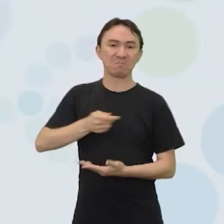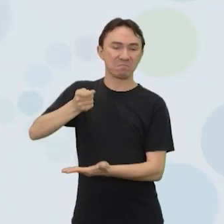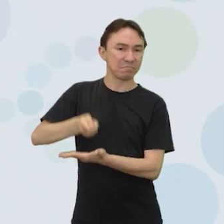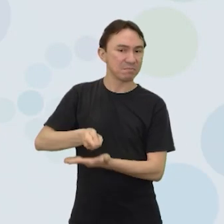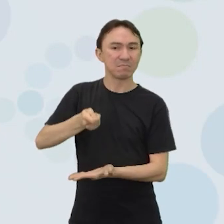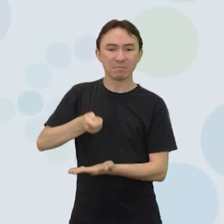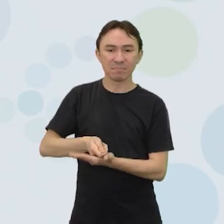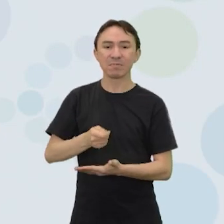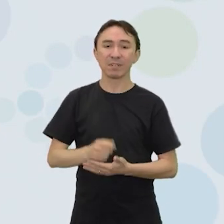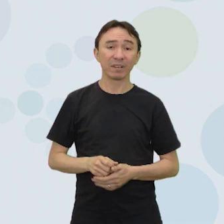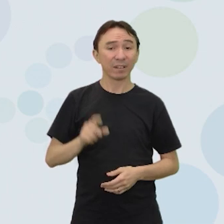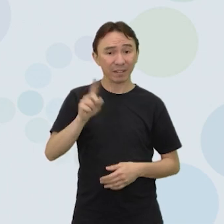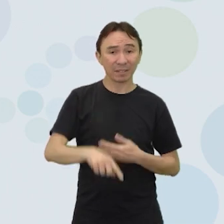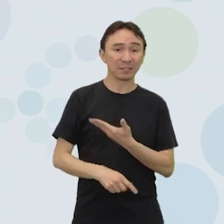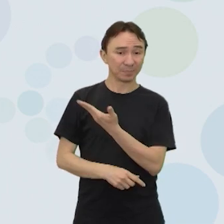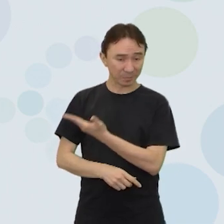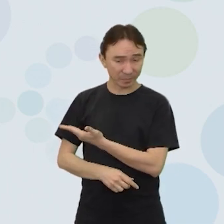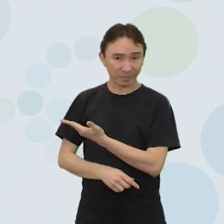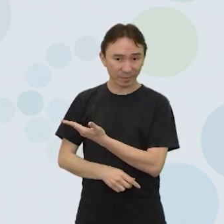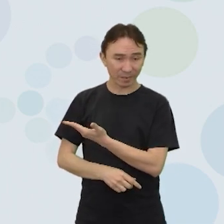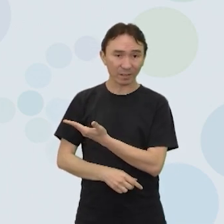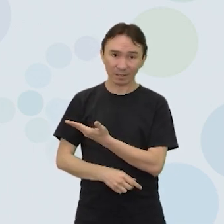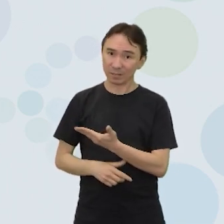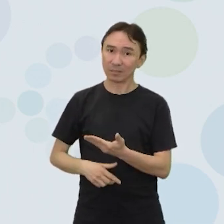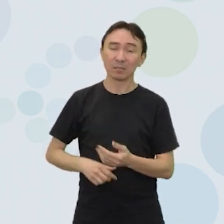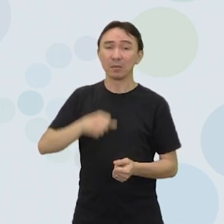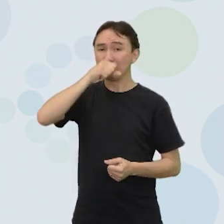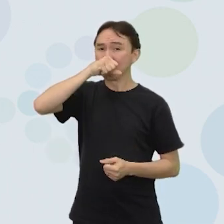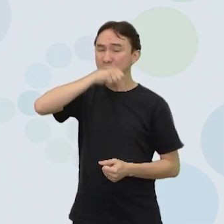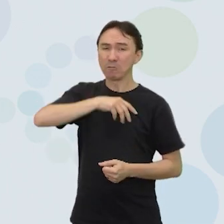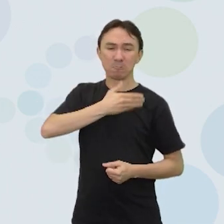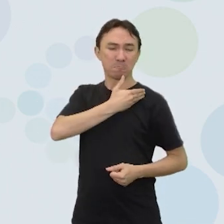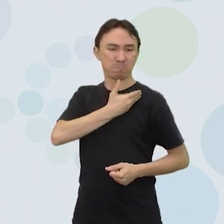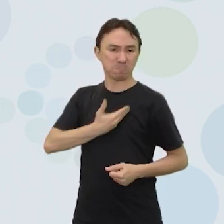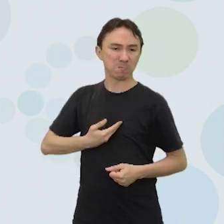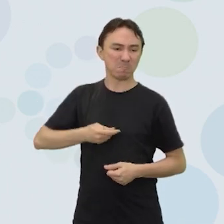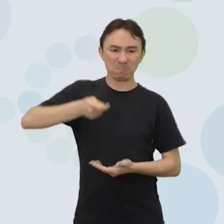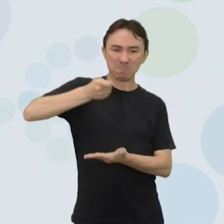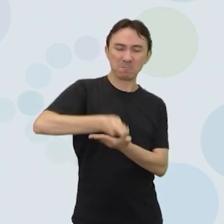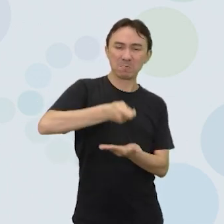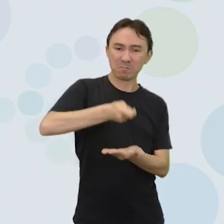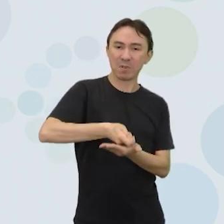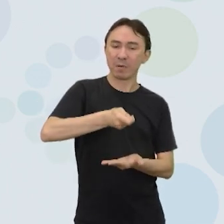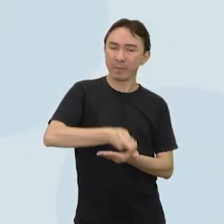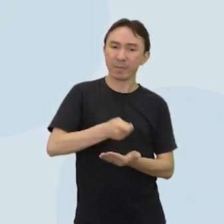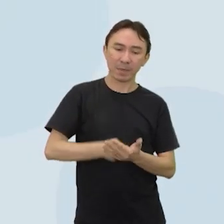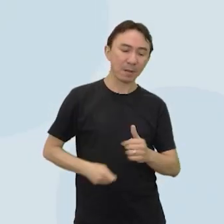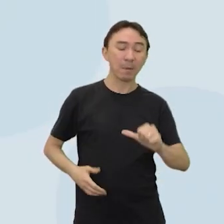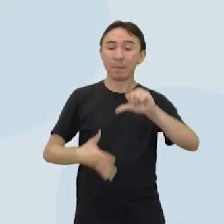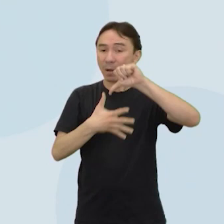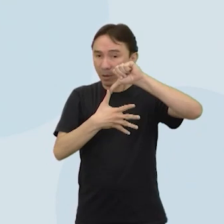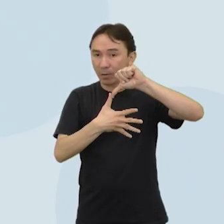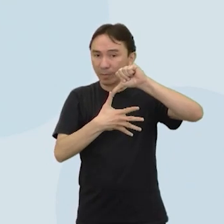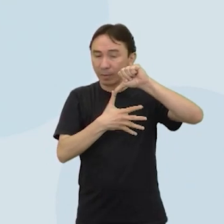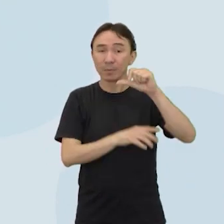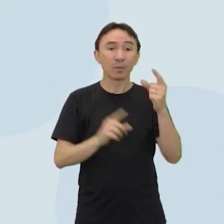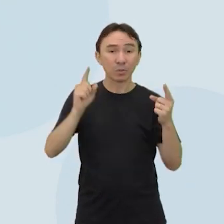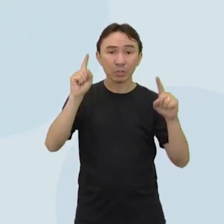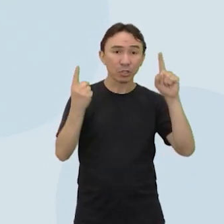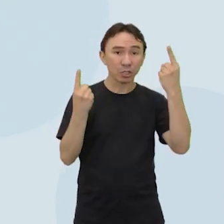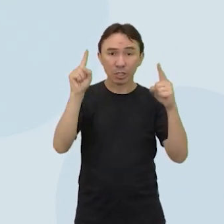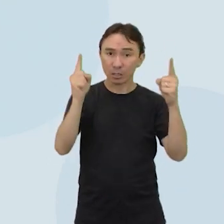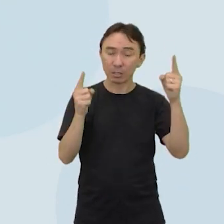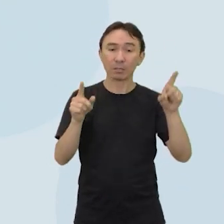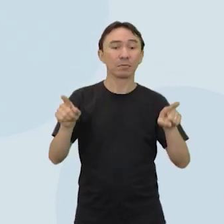então das ditaduras contemporâneas na América do Sul, especificamente no Chile e na Argentina.